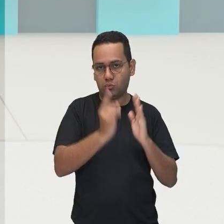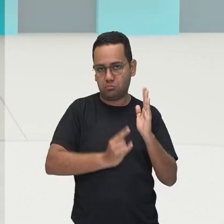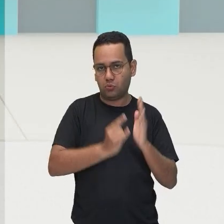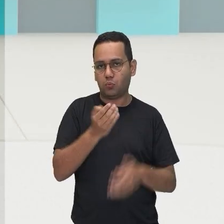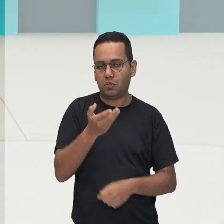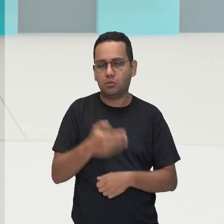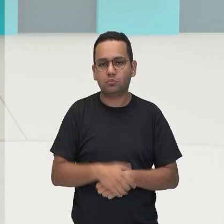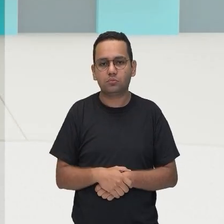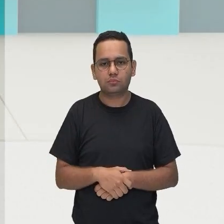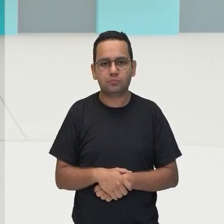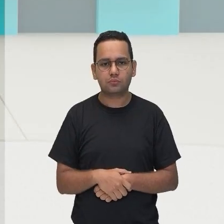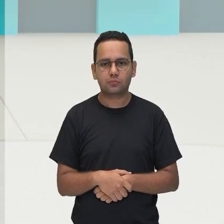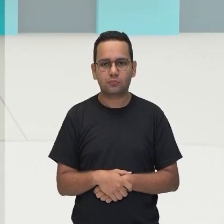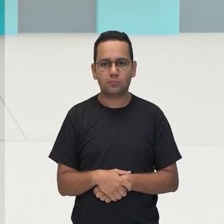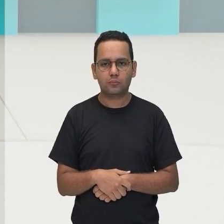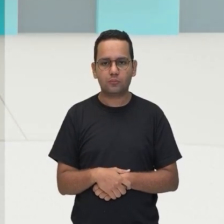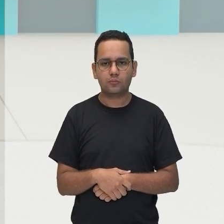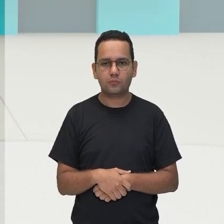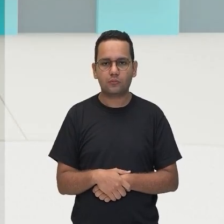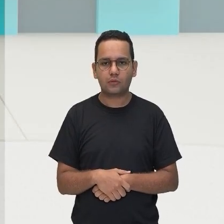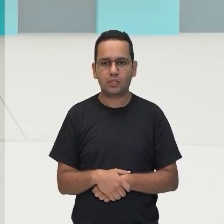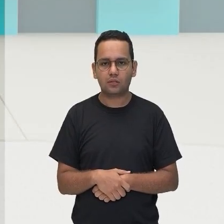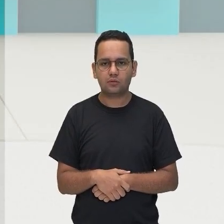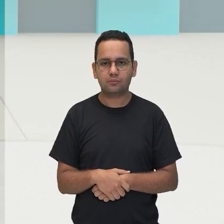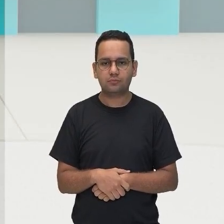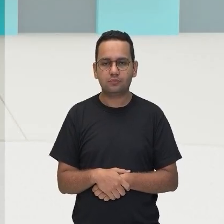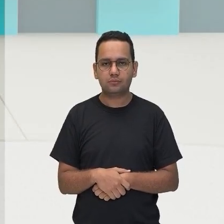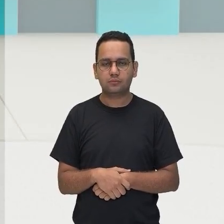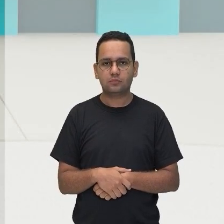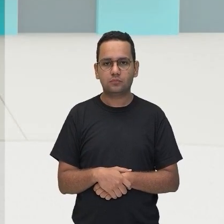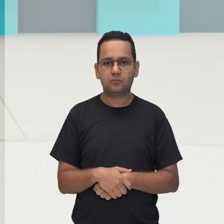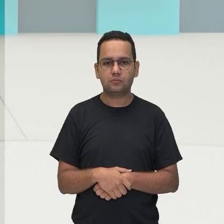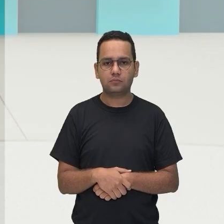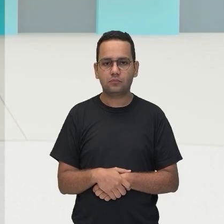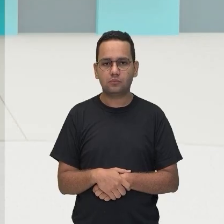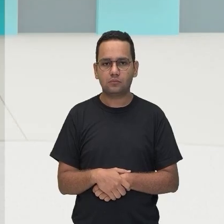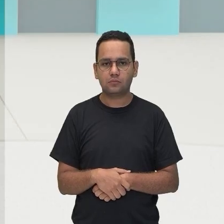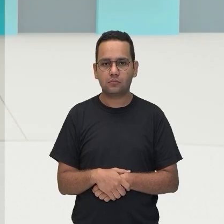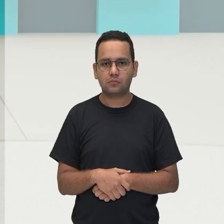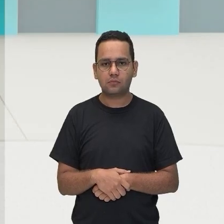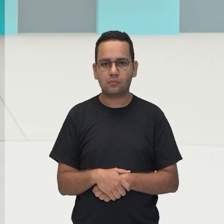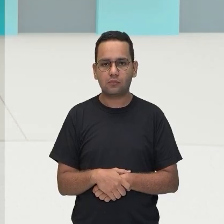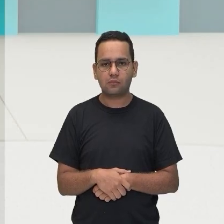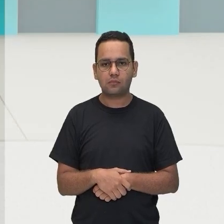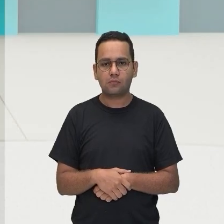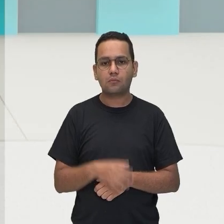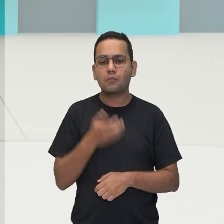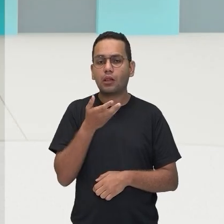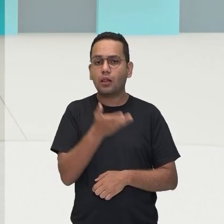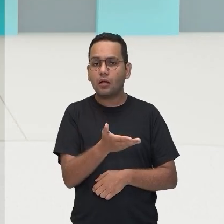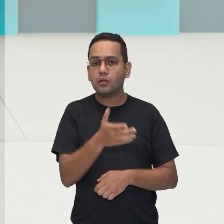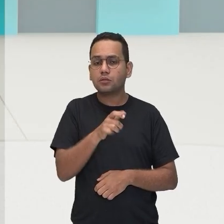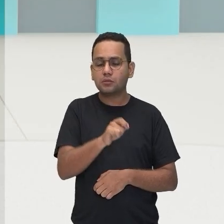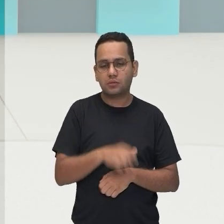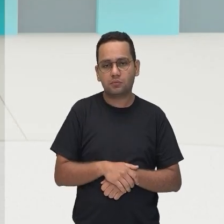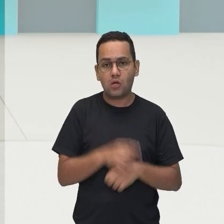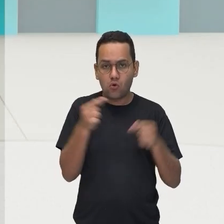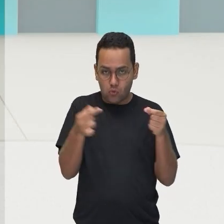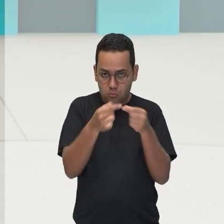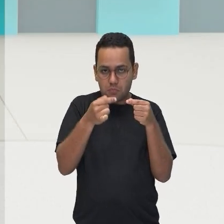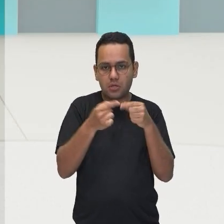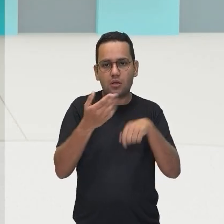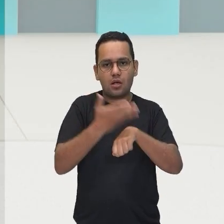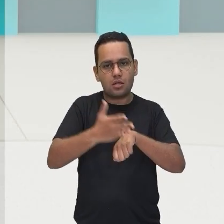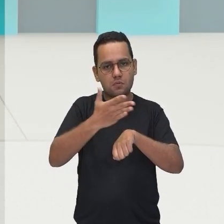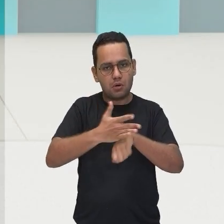né, falando sobre essas práticas corporais de aventura, nós vamos ver que ela classifica essas práticas em